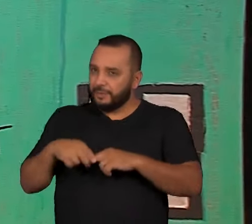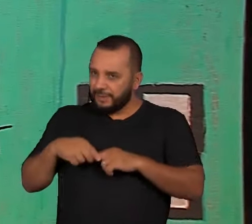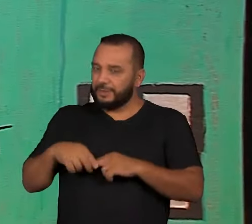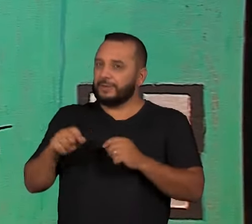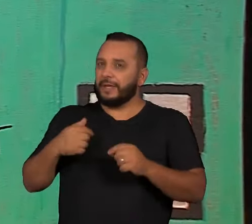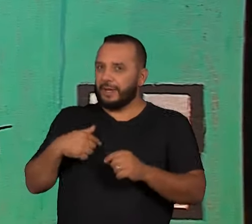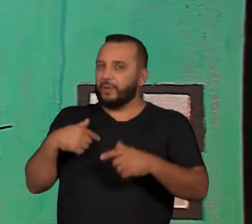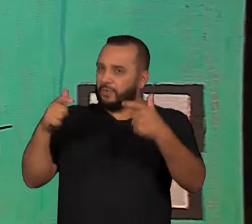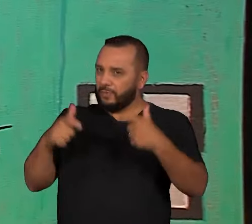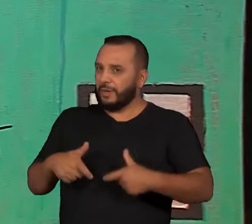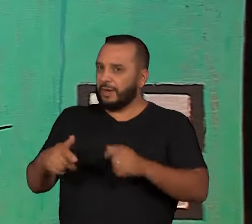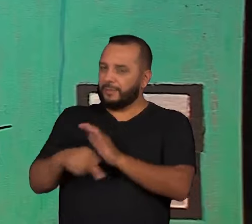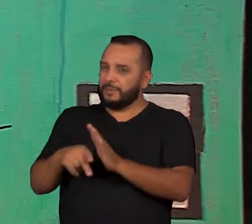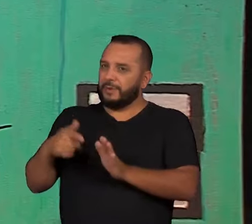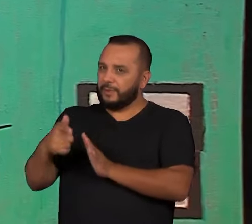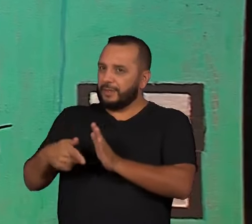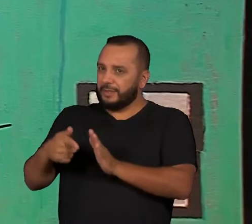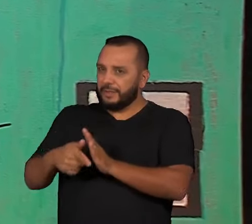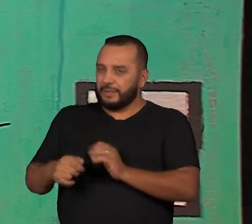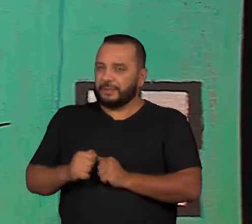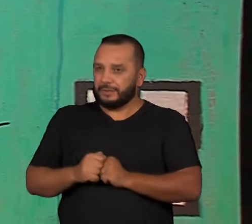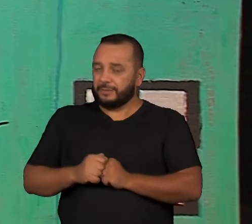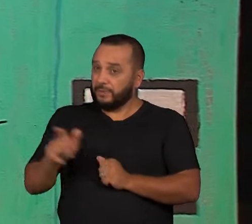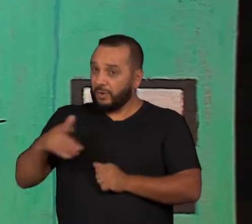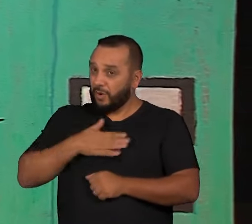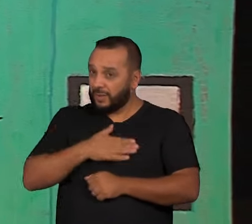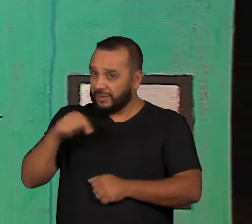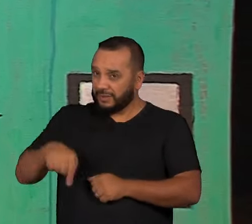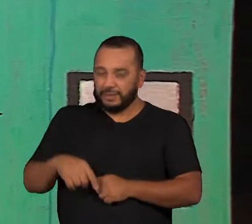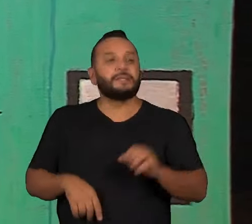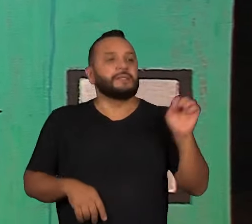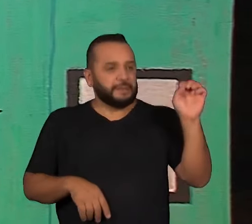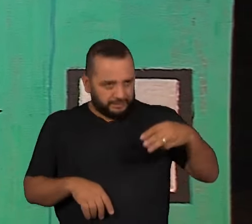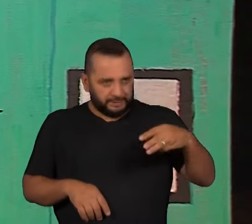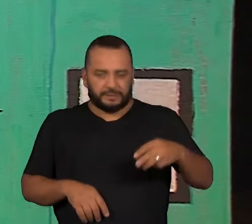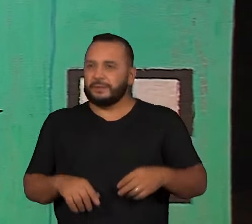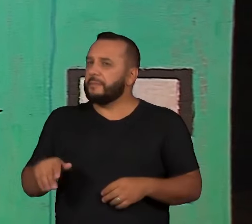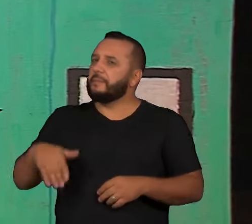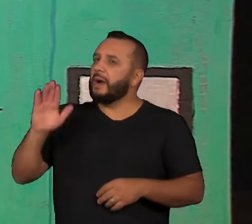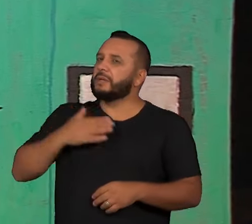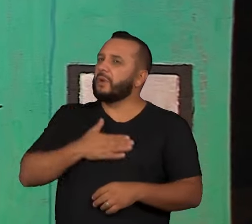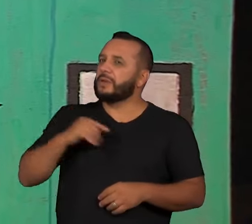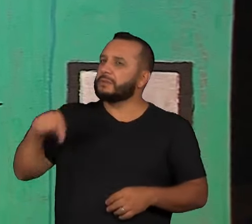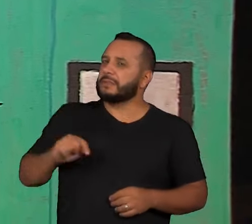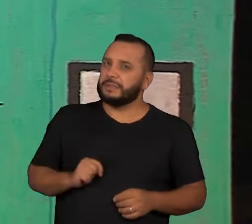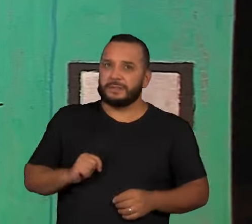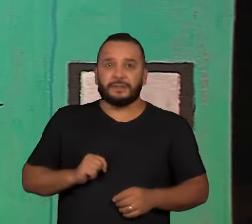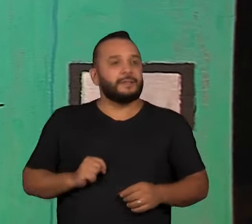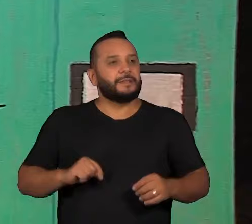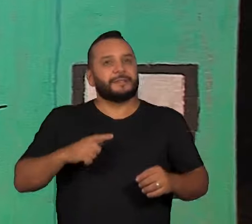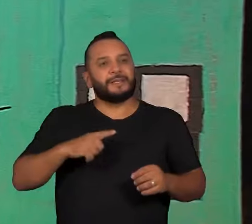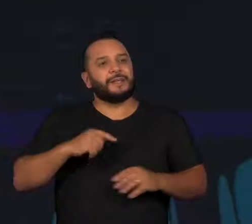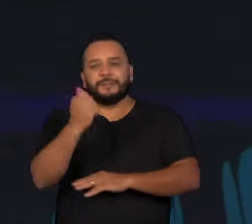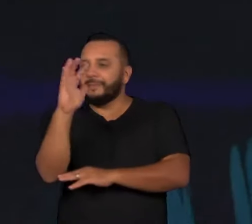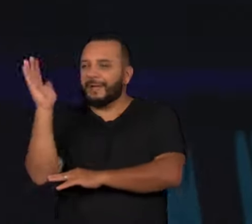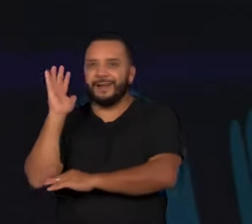Guaianazes. Isso. Você gosta de morar aqui? Muito. O que tem aqui que você mais gosta? As praças.